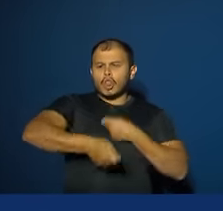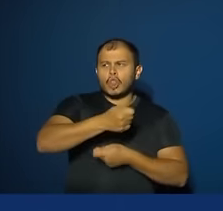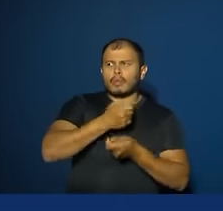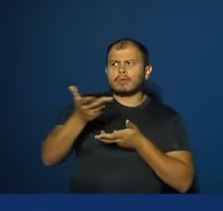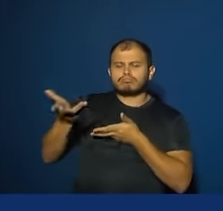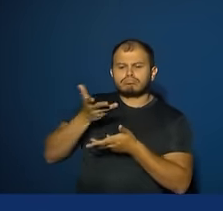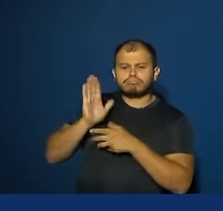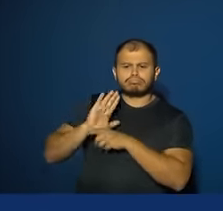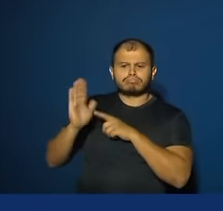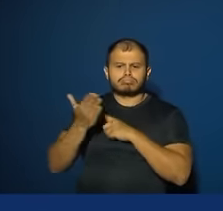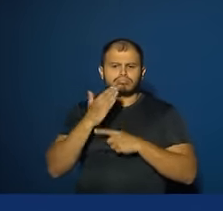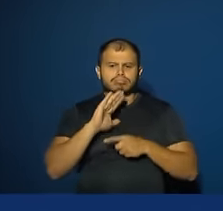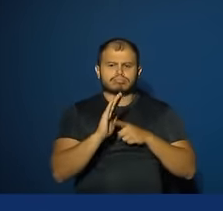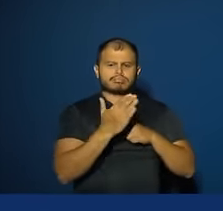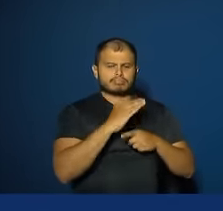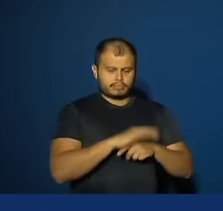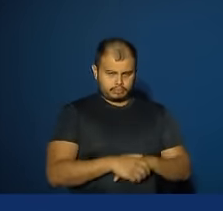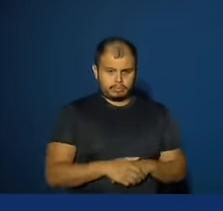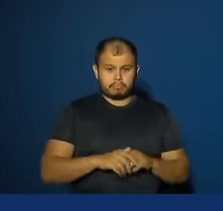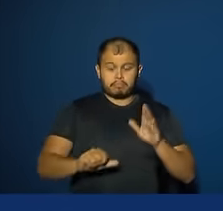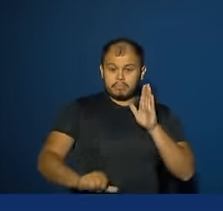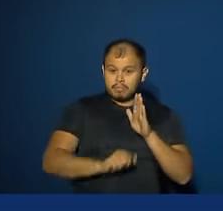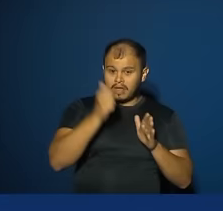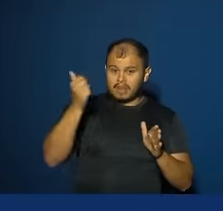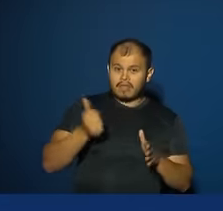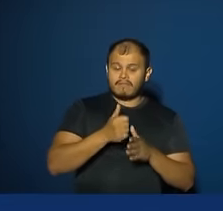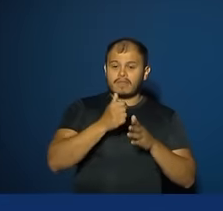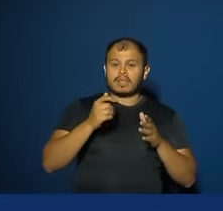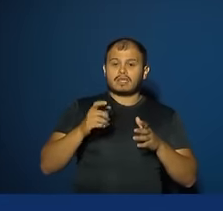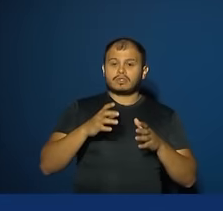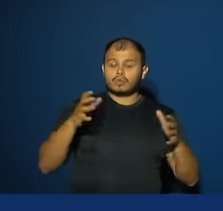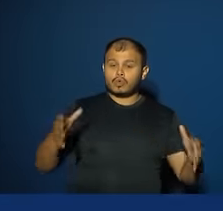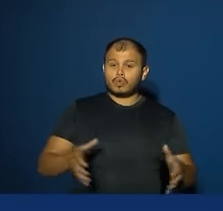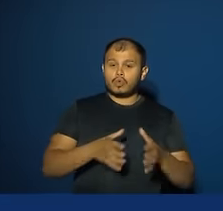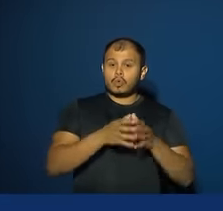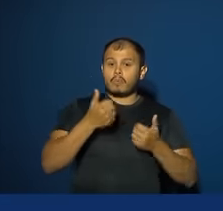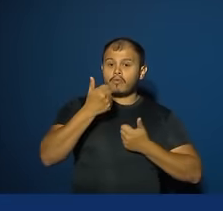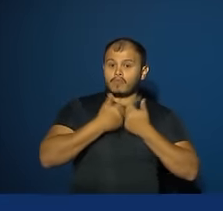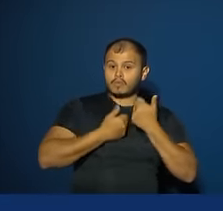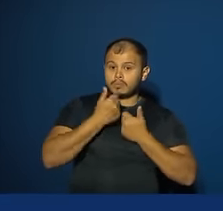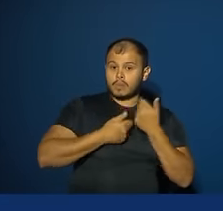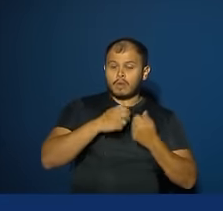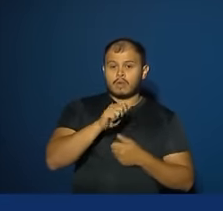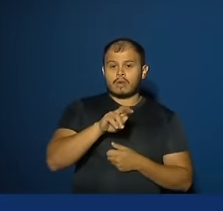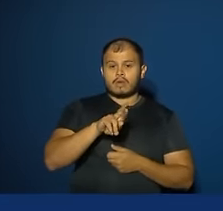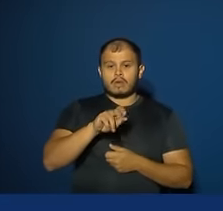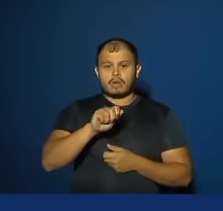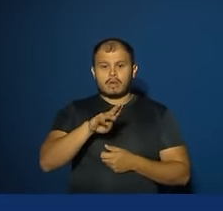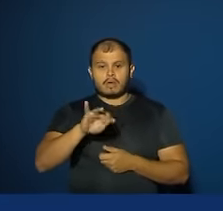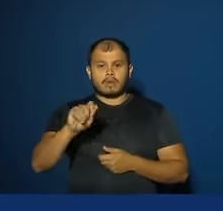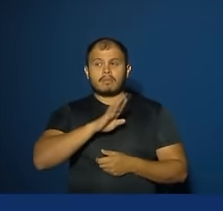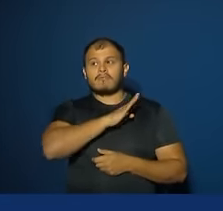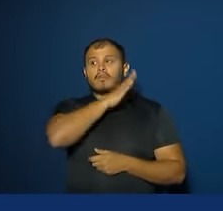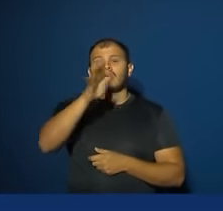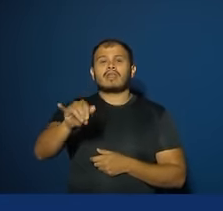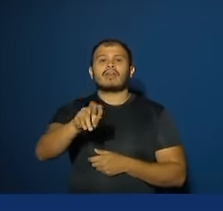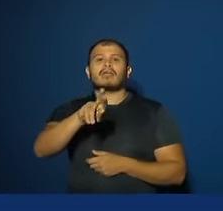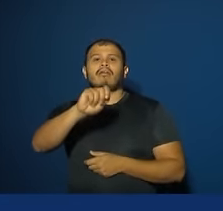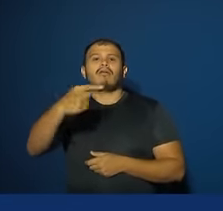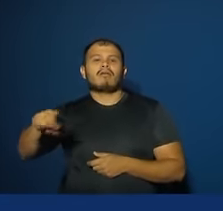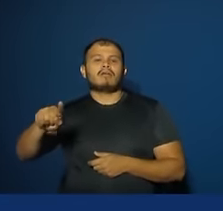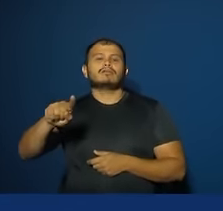cooperação pela primeira vez em 50 anos um time de futebol da Arábia Saudita foi jogar no Irã